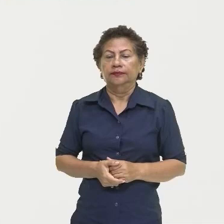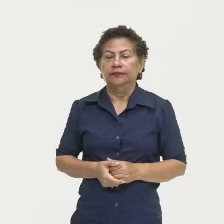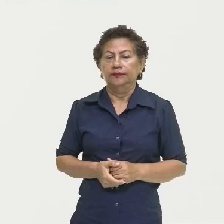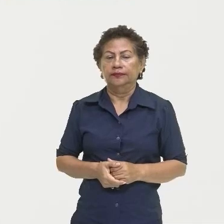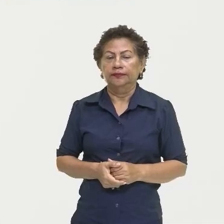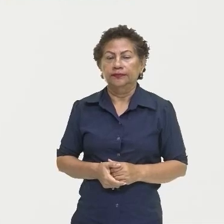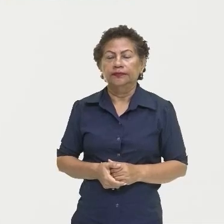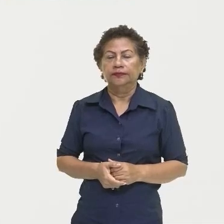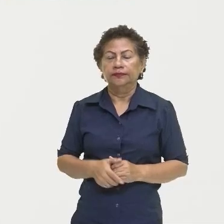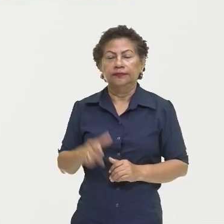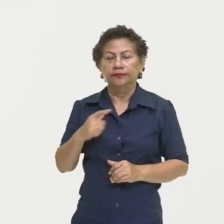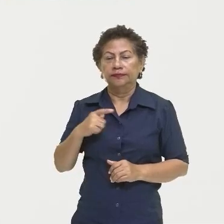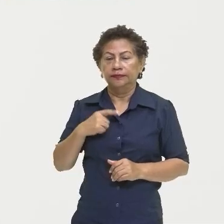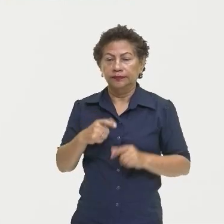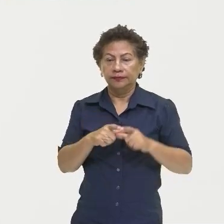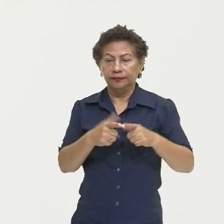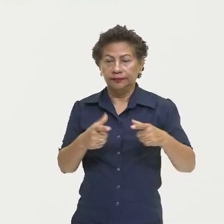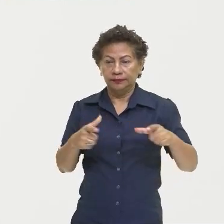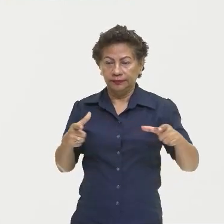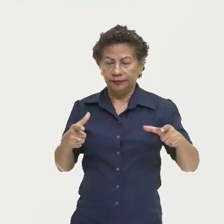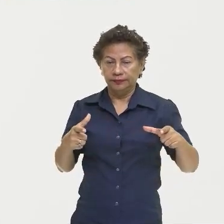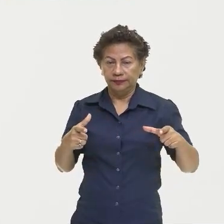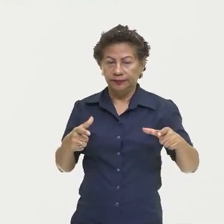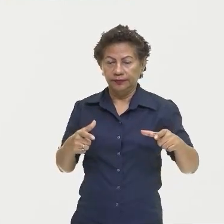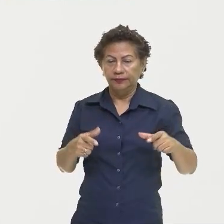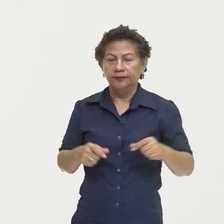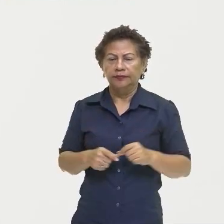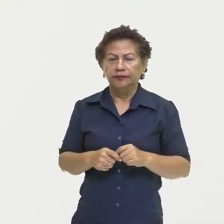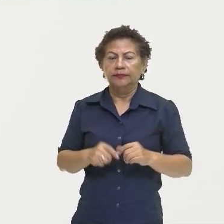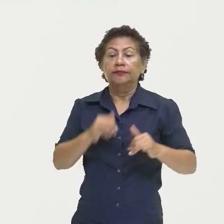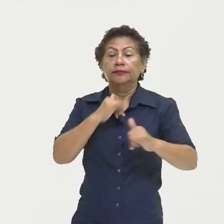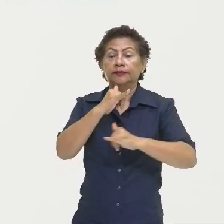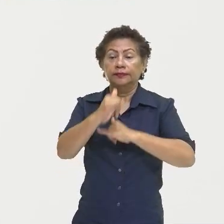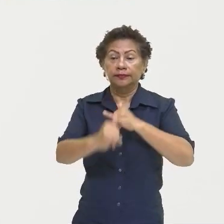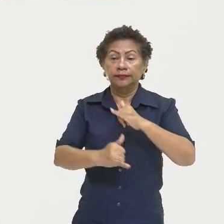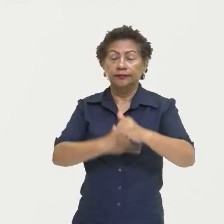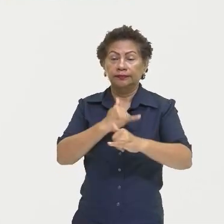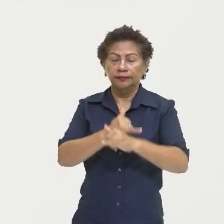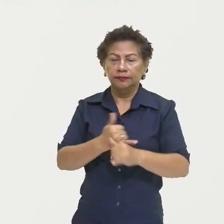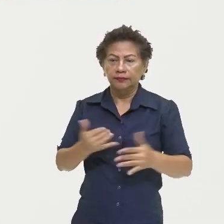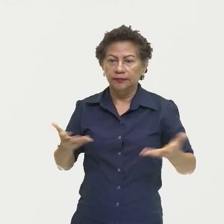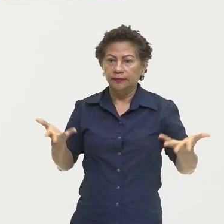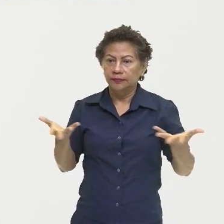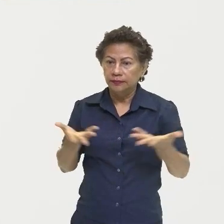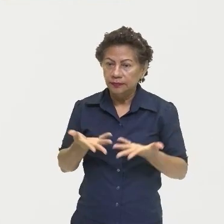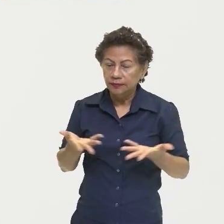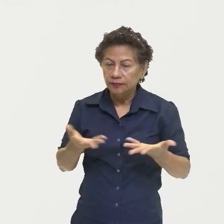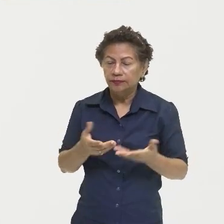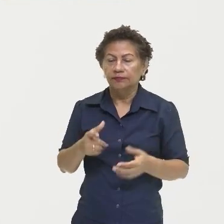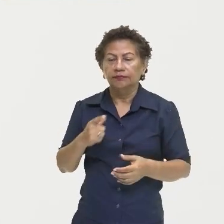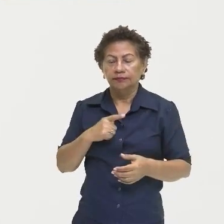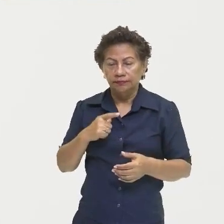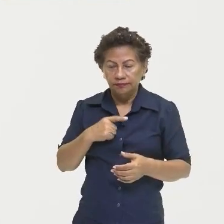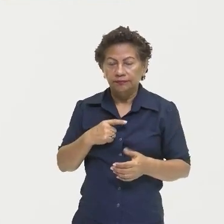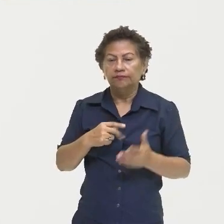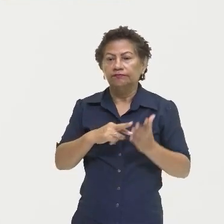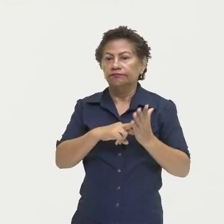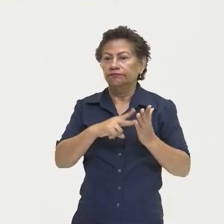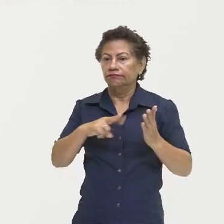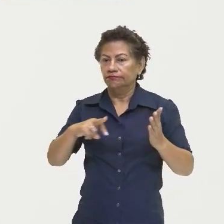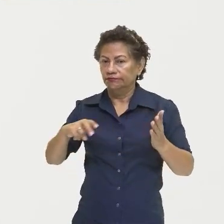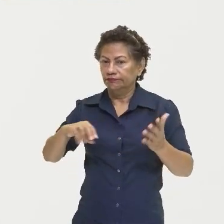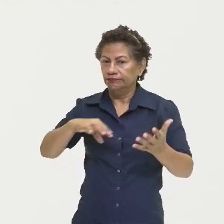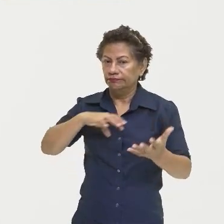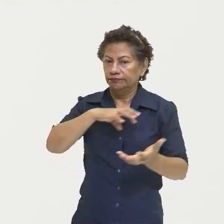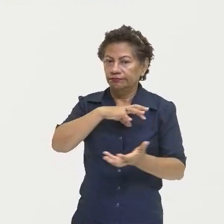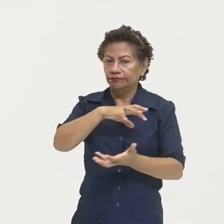que mais tem crescido, que é a internet, né? Hoje, com a internet, aí a gente consegue obter informação do mundo inteiro,